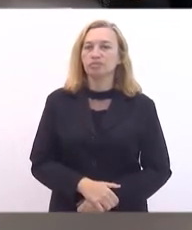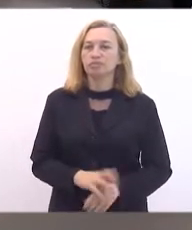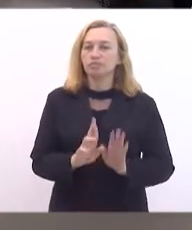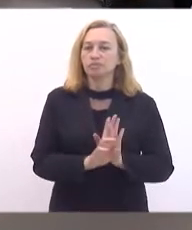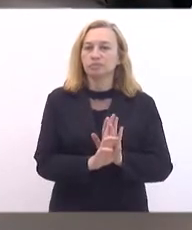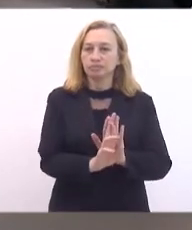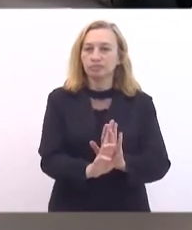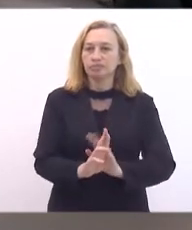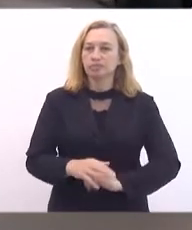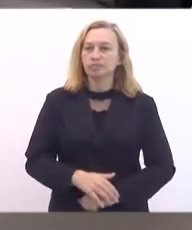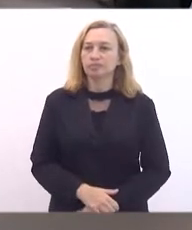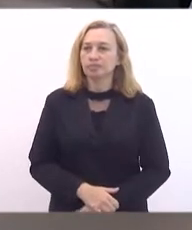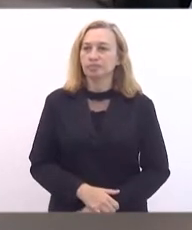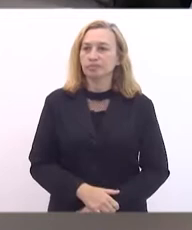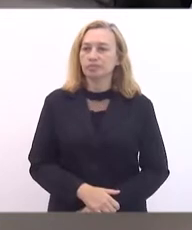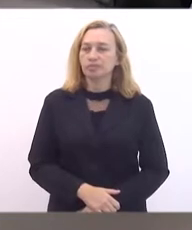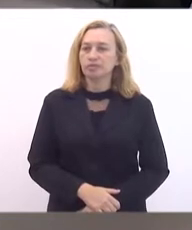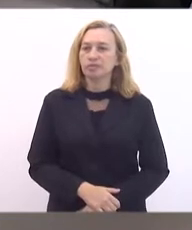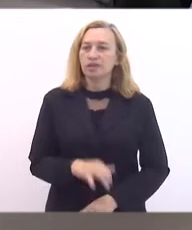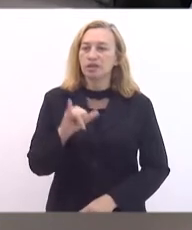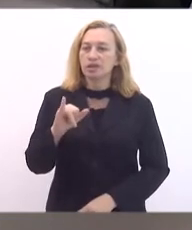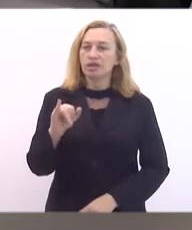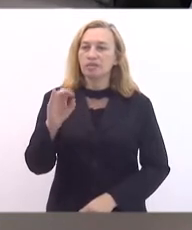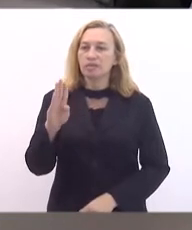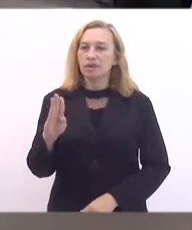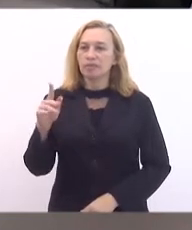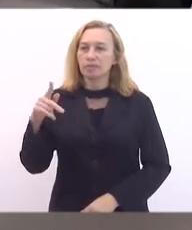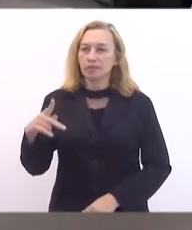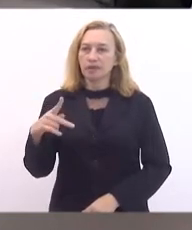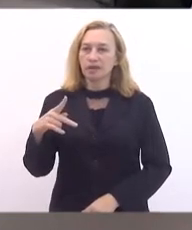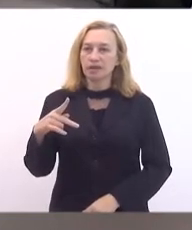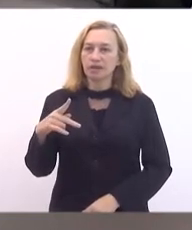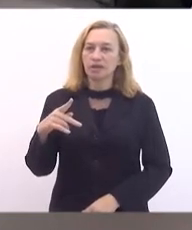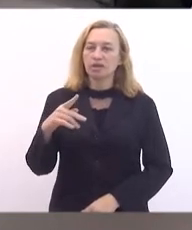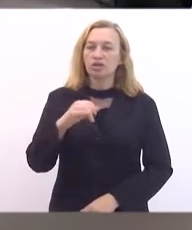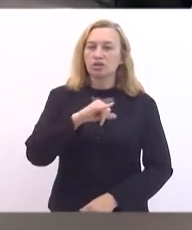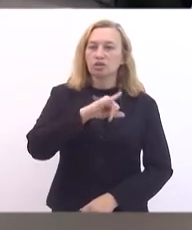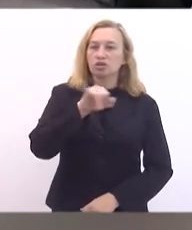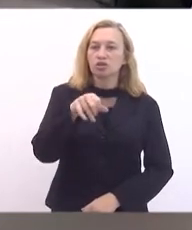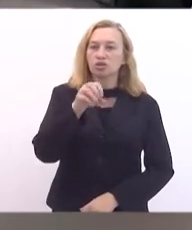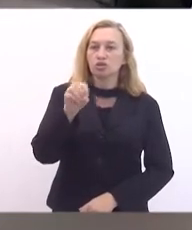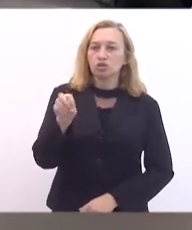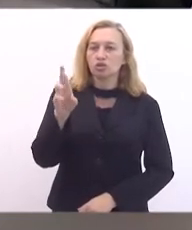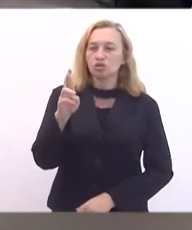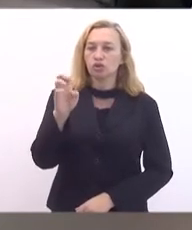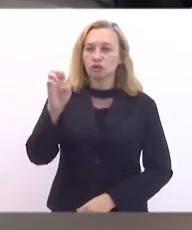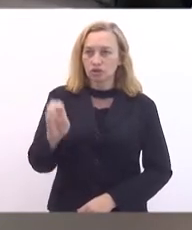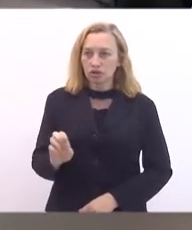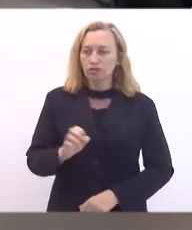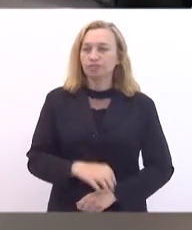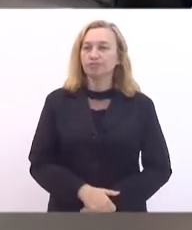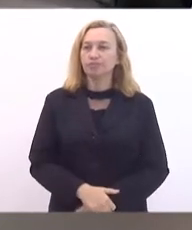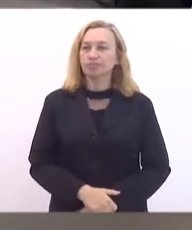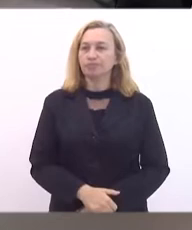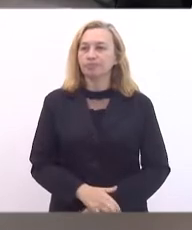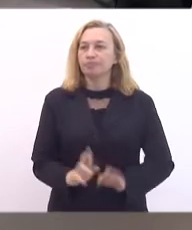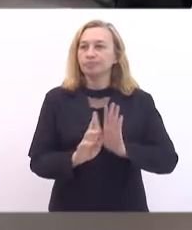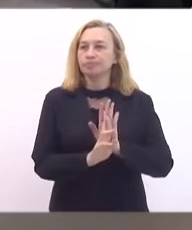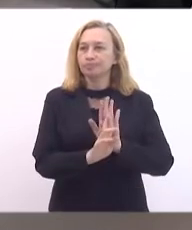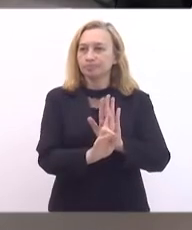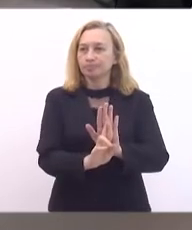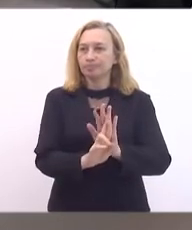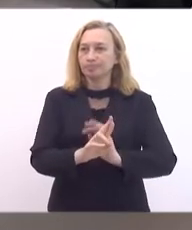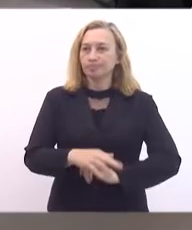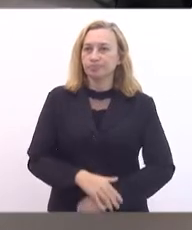representando o IBP o Jorge Sequeira representando